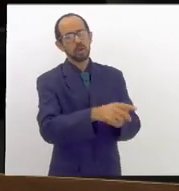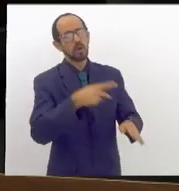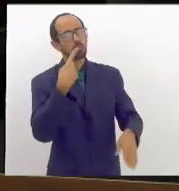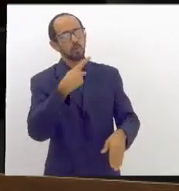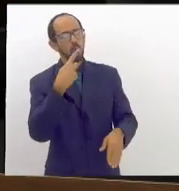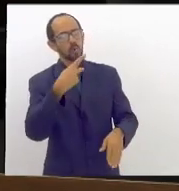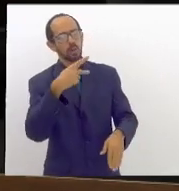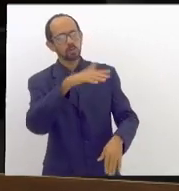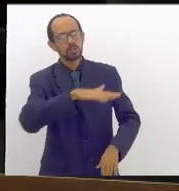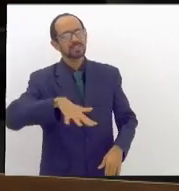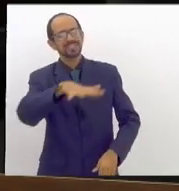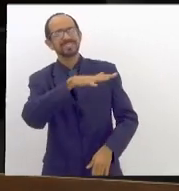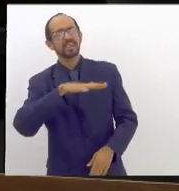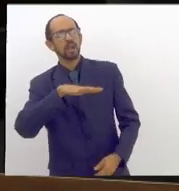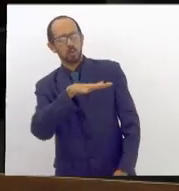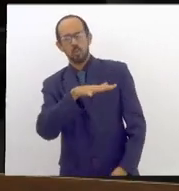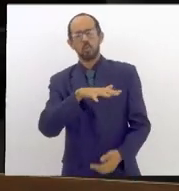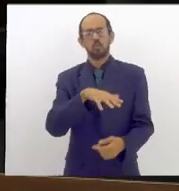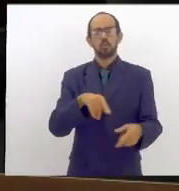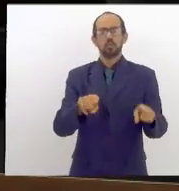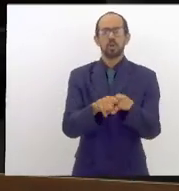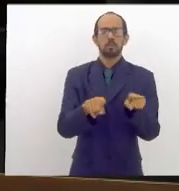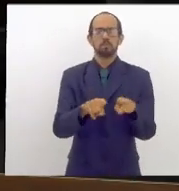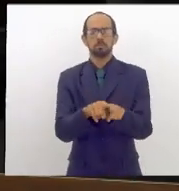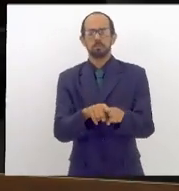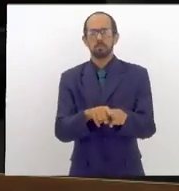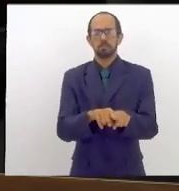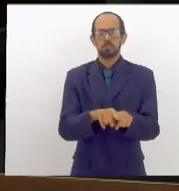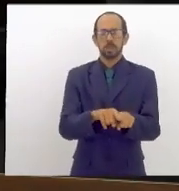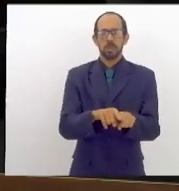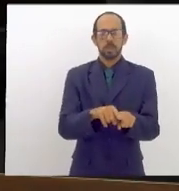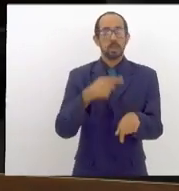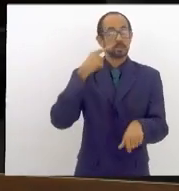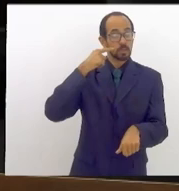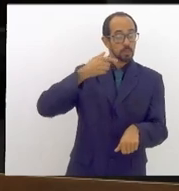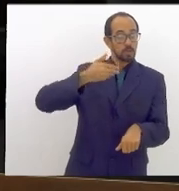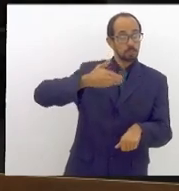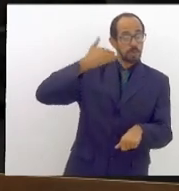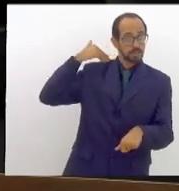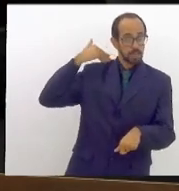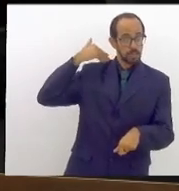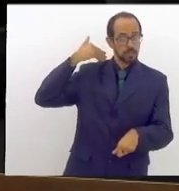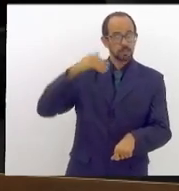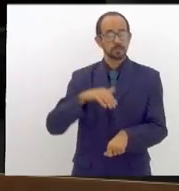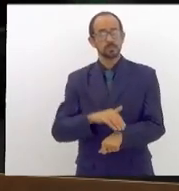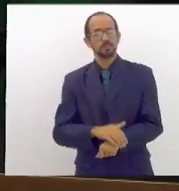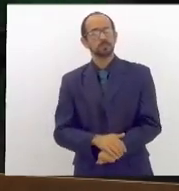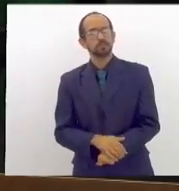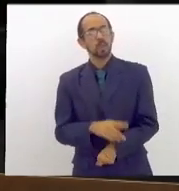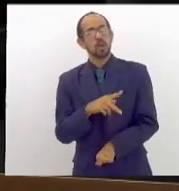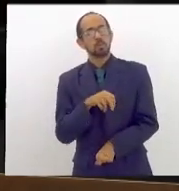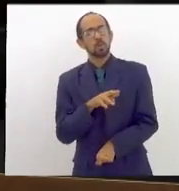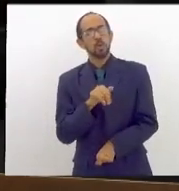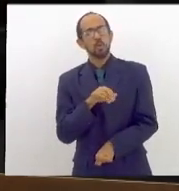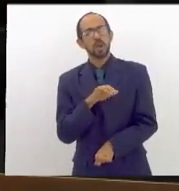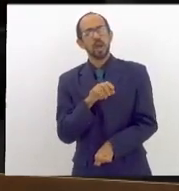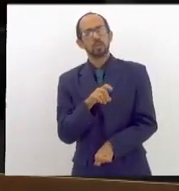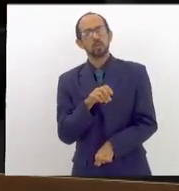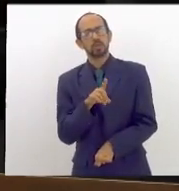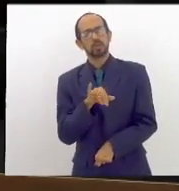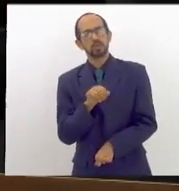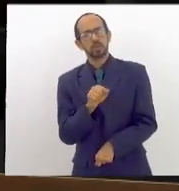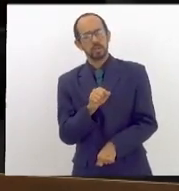alerj e até mesmo na semana passada com decorar com